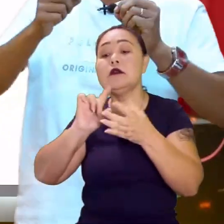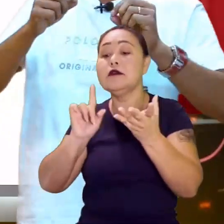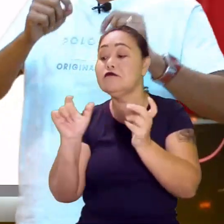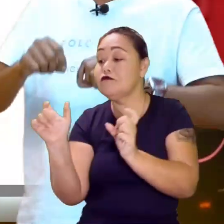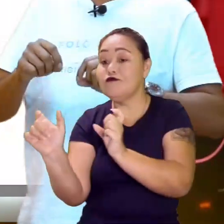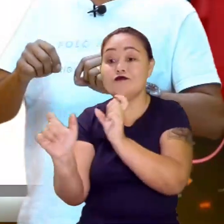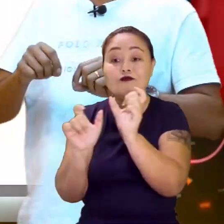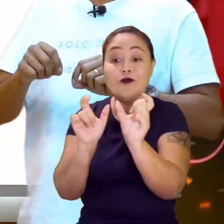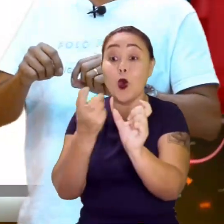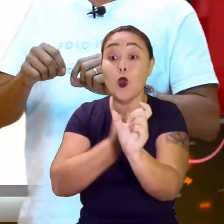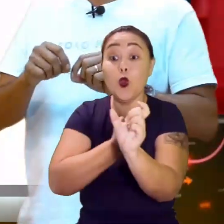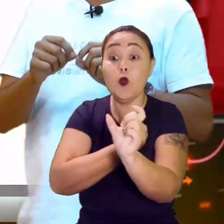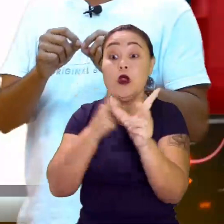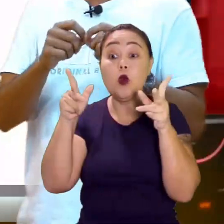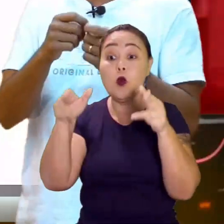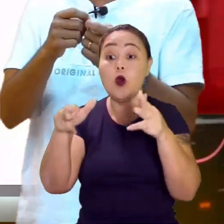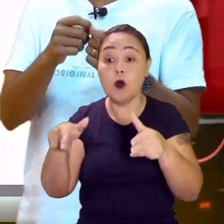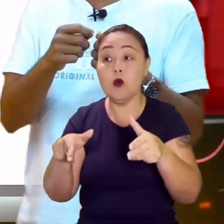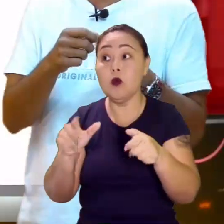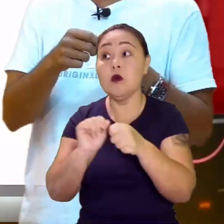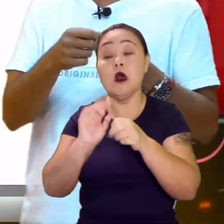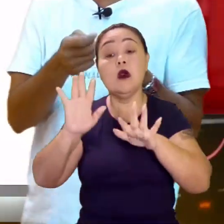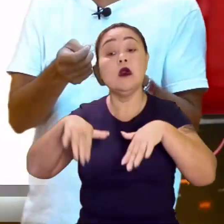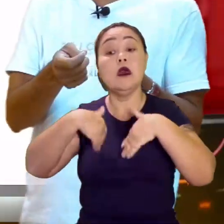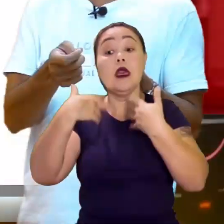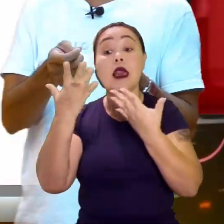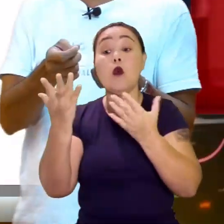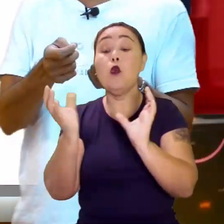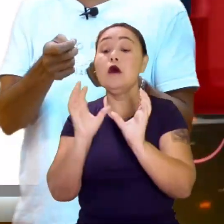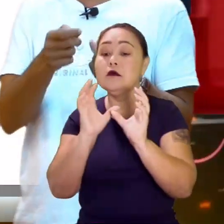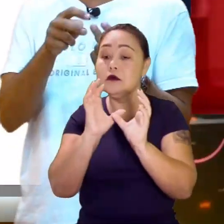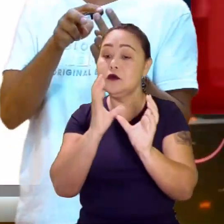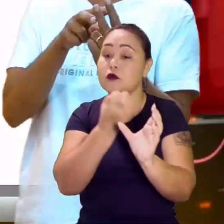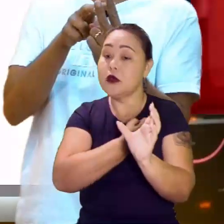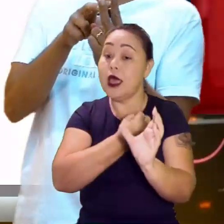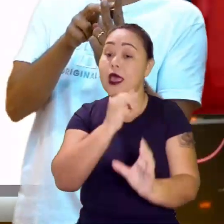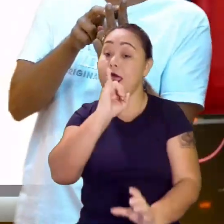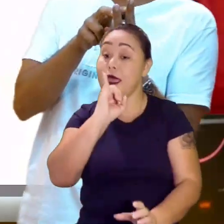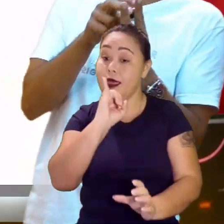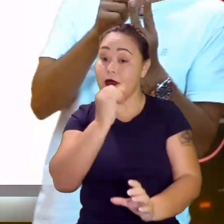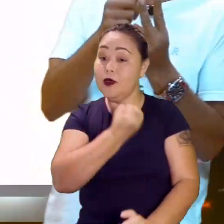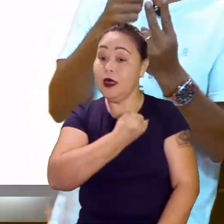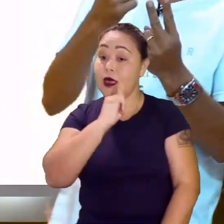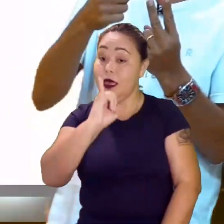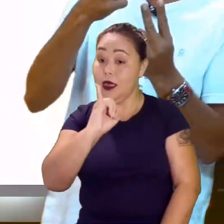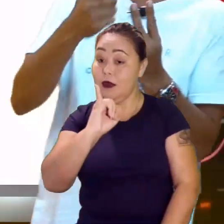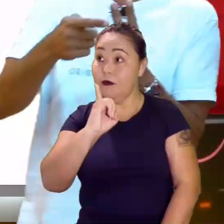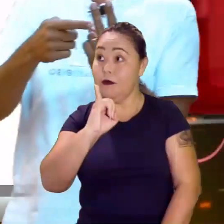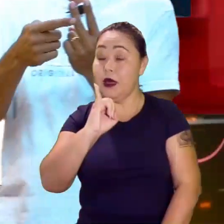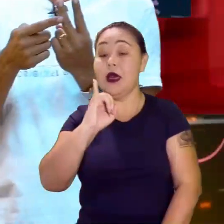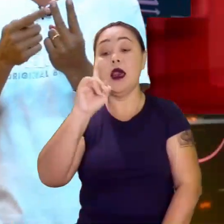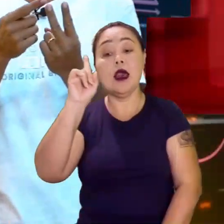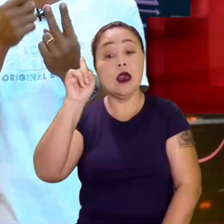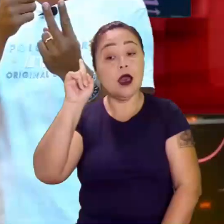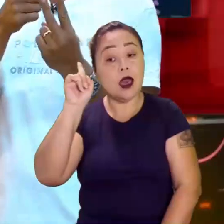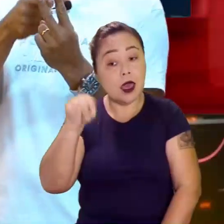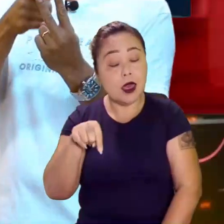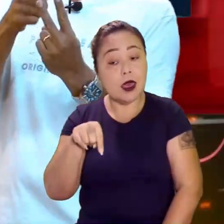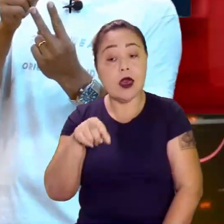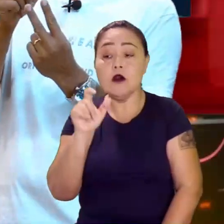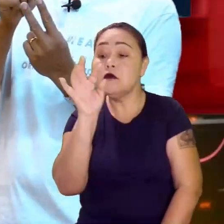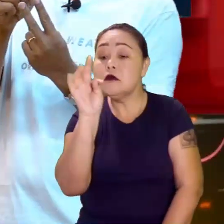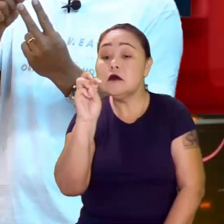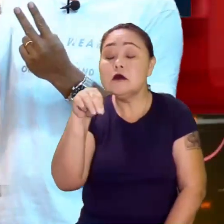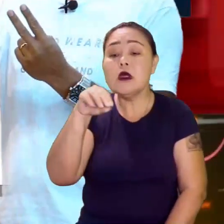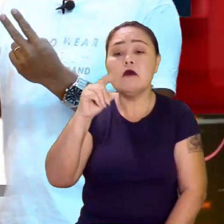duplas, né, iguais. Quando ela é ímpar, aí eu vou ter N duplas, só que um termo vai